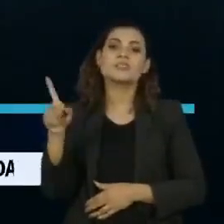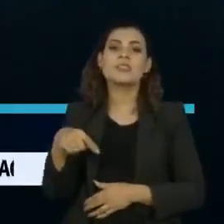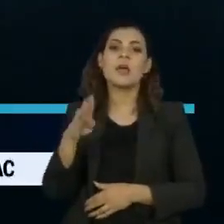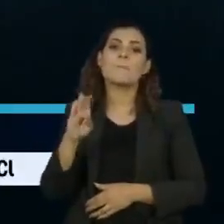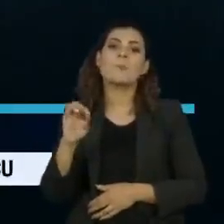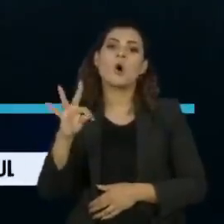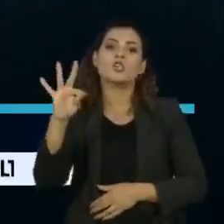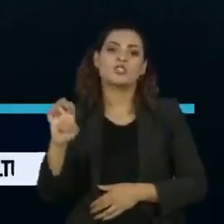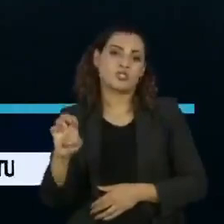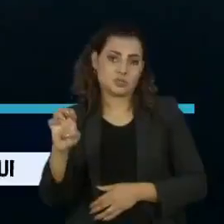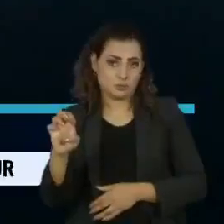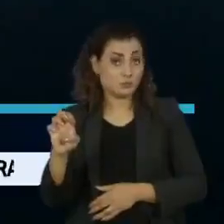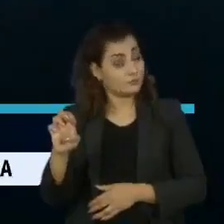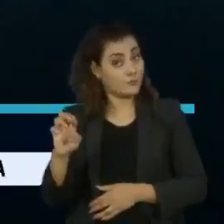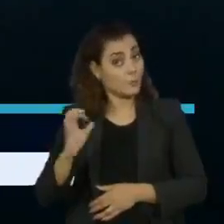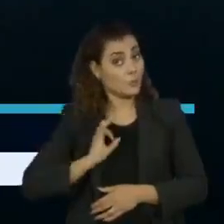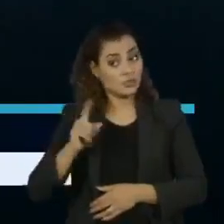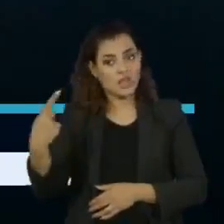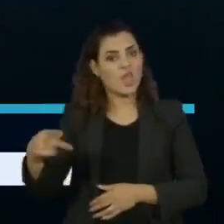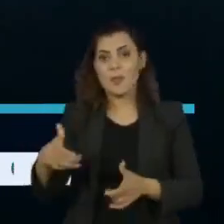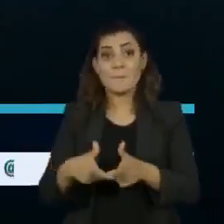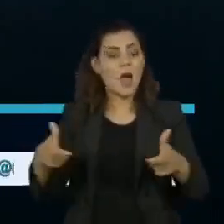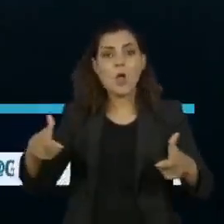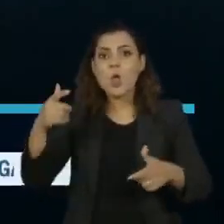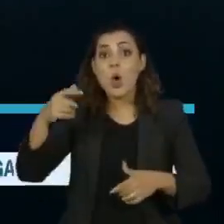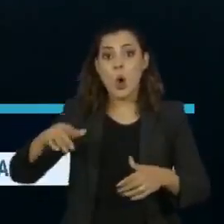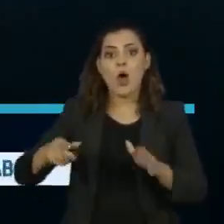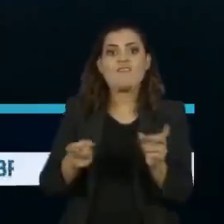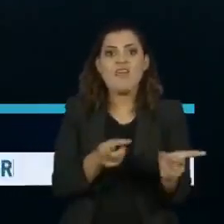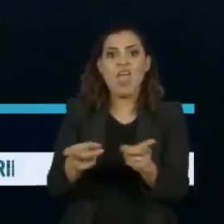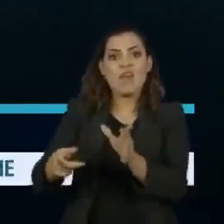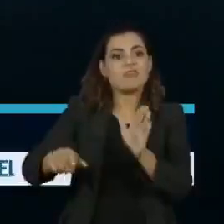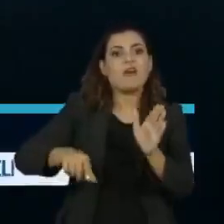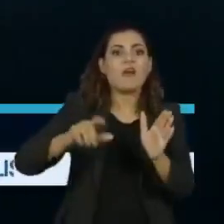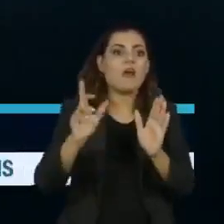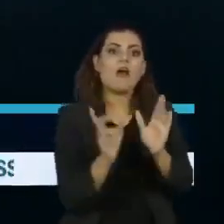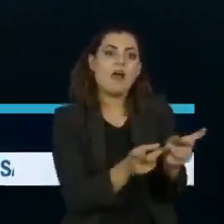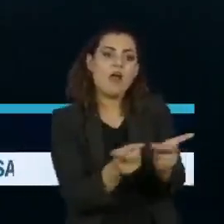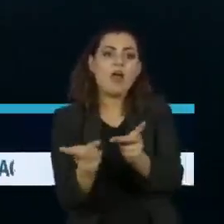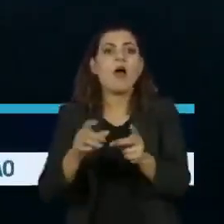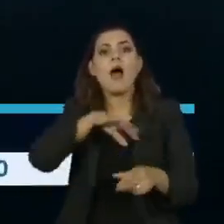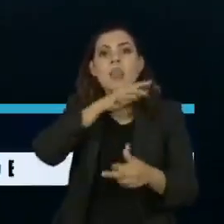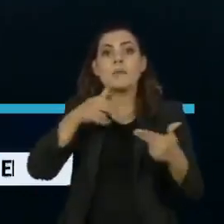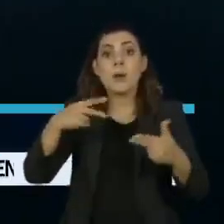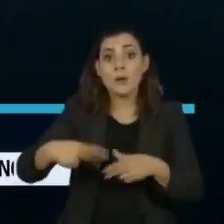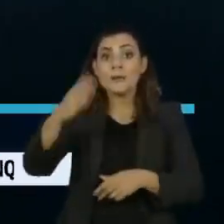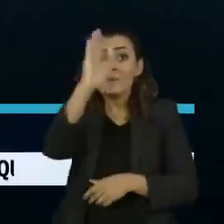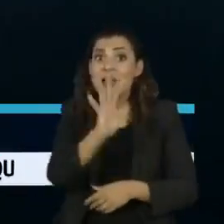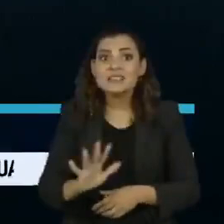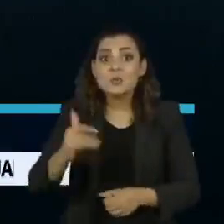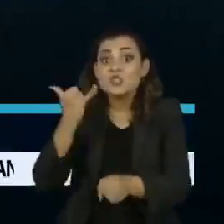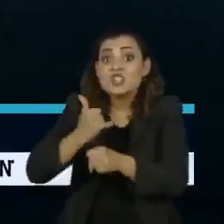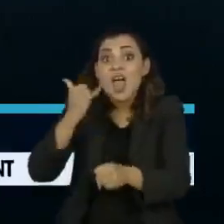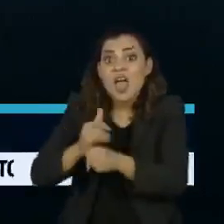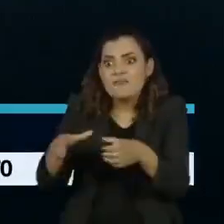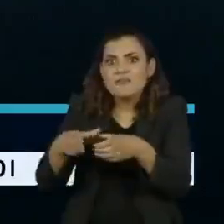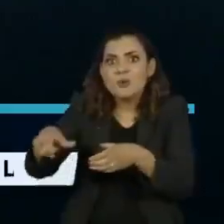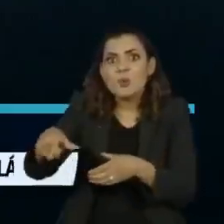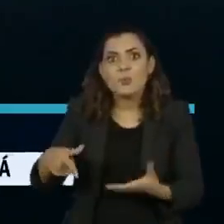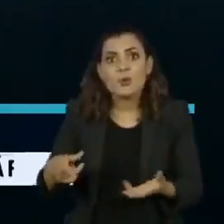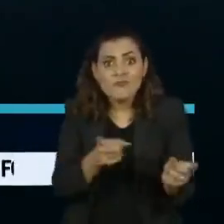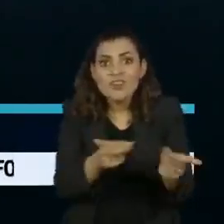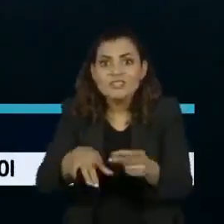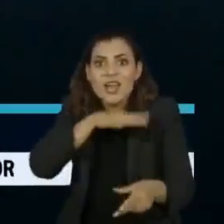Zé do bode Segundo a polícia ele é um dos maiores traficantes de animais silvestres do país e apontado como chefe da quadrilha